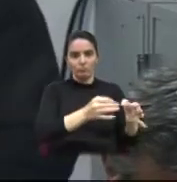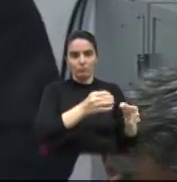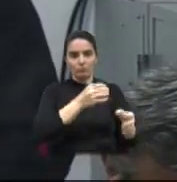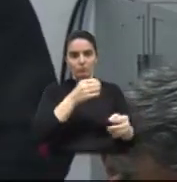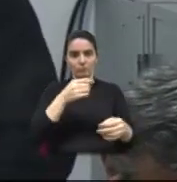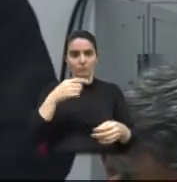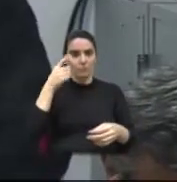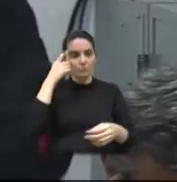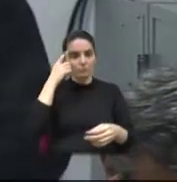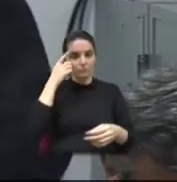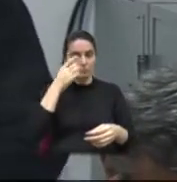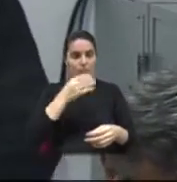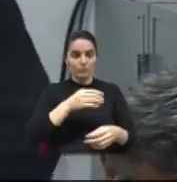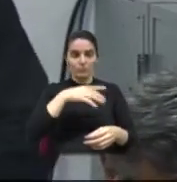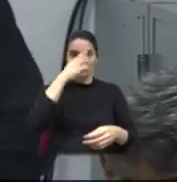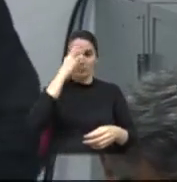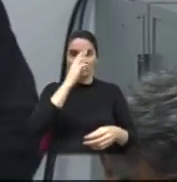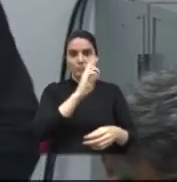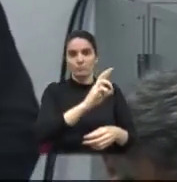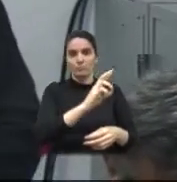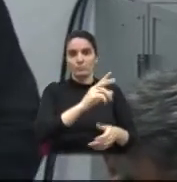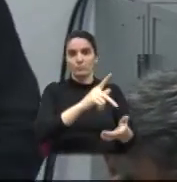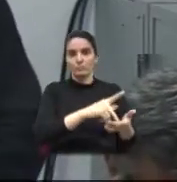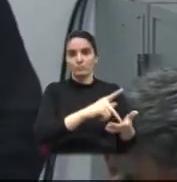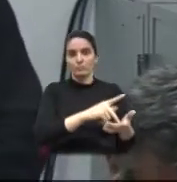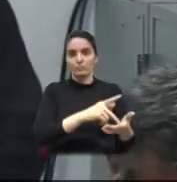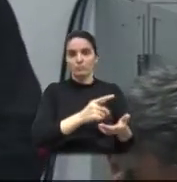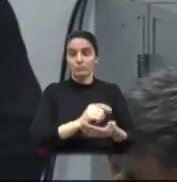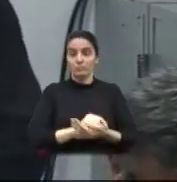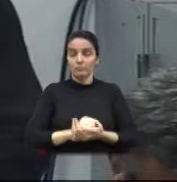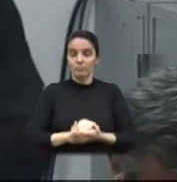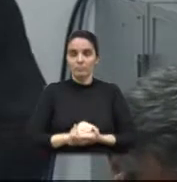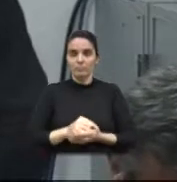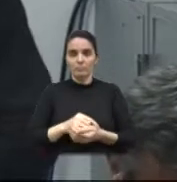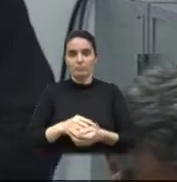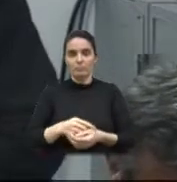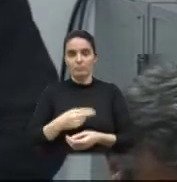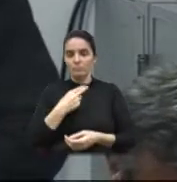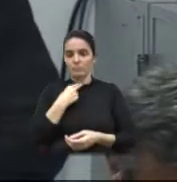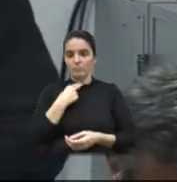verdade enquanto estava de plantão. Então eu não posso concordar com a